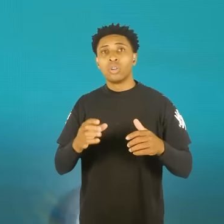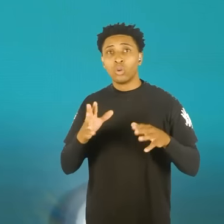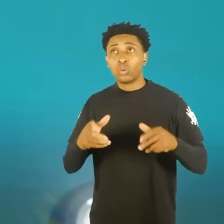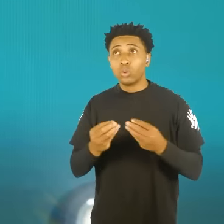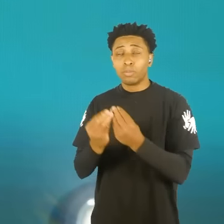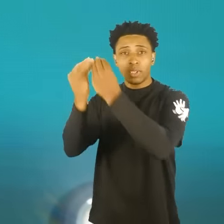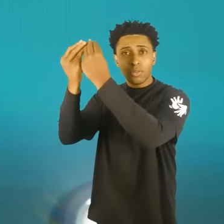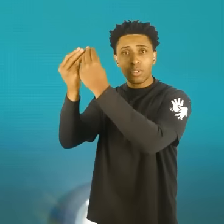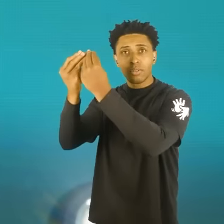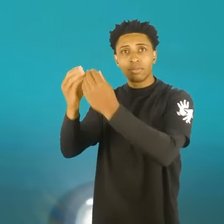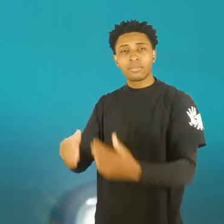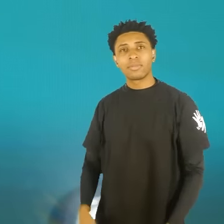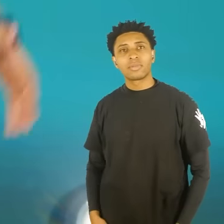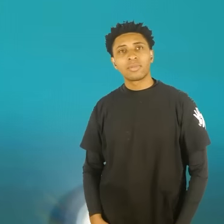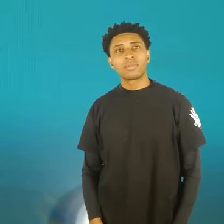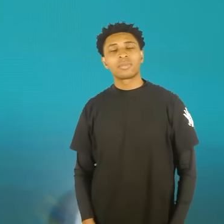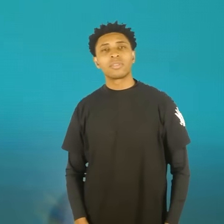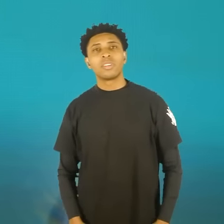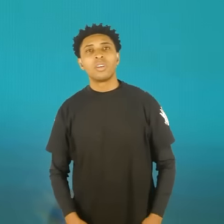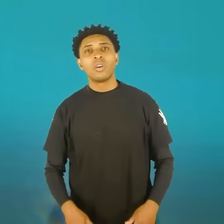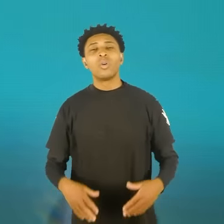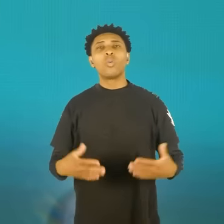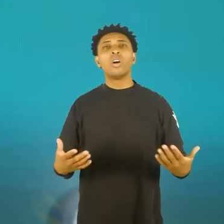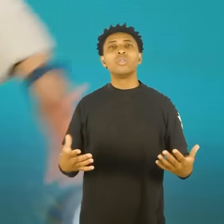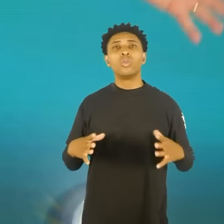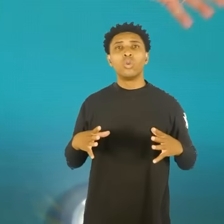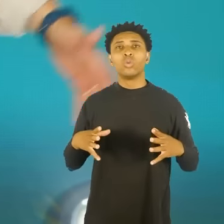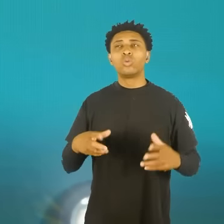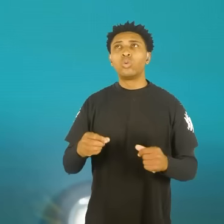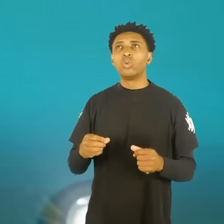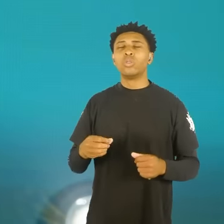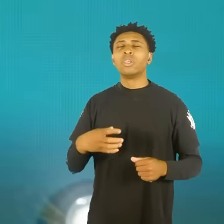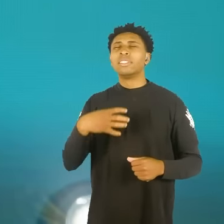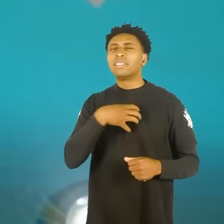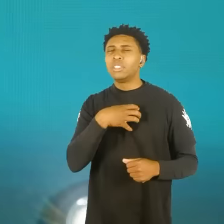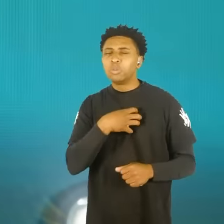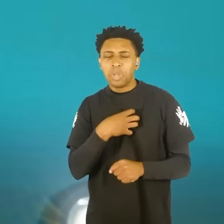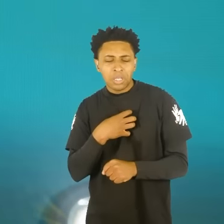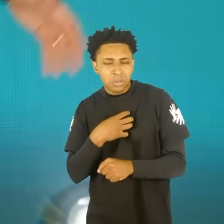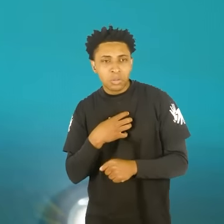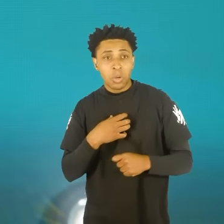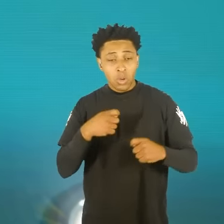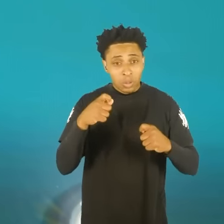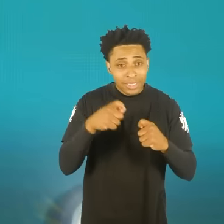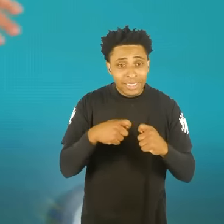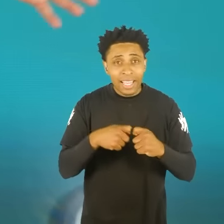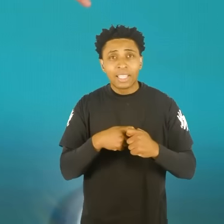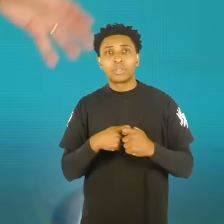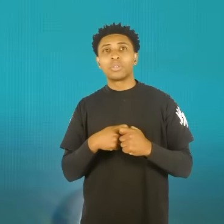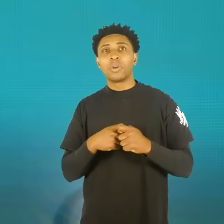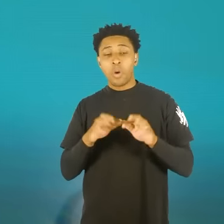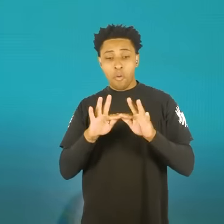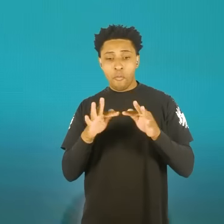E o restante da sua vida, quando é que você vai entregar ao Senhor? E a sua área emocional? E a sua área sexual? Quando é que Deus